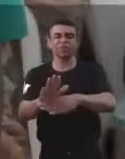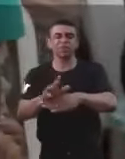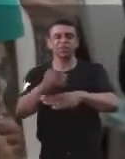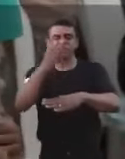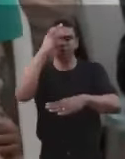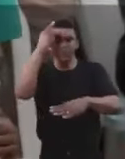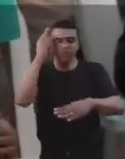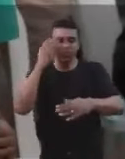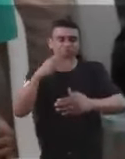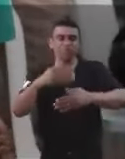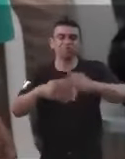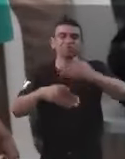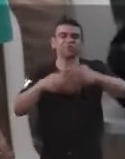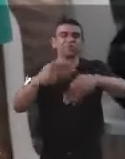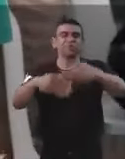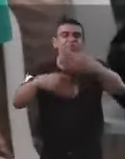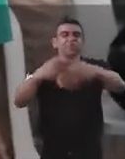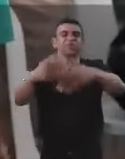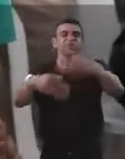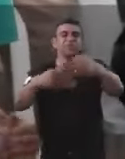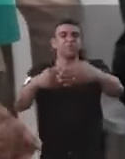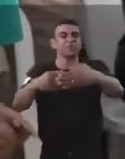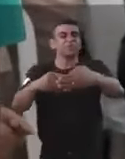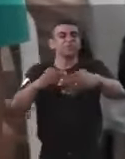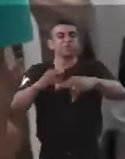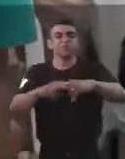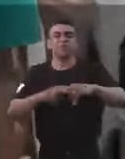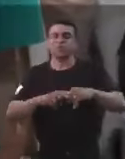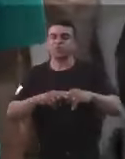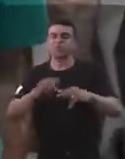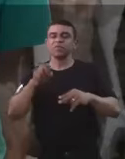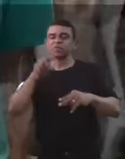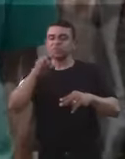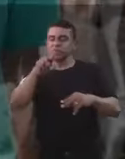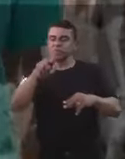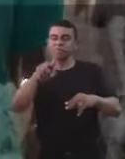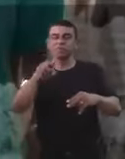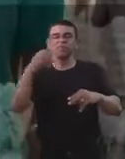Então receba a graça que capacitou José.